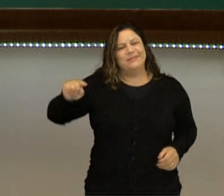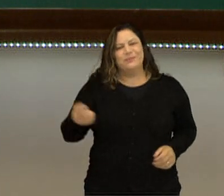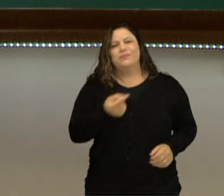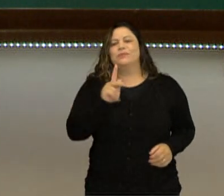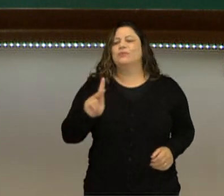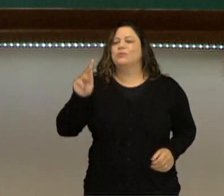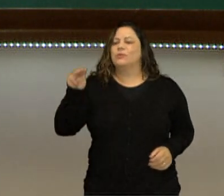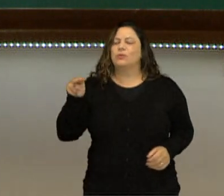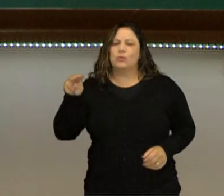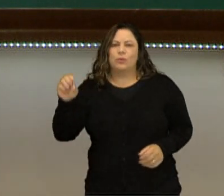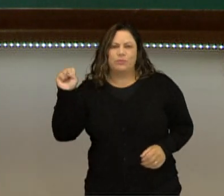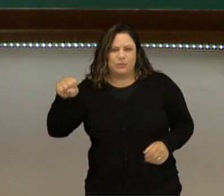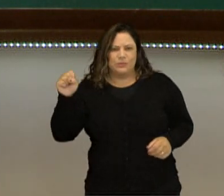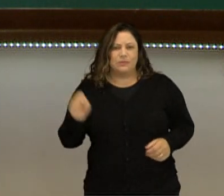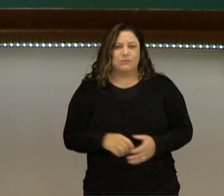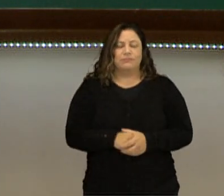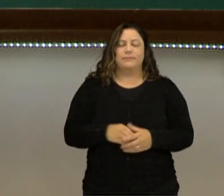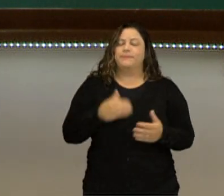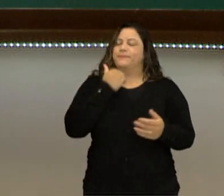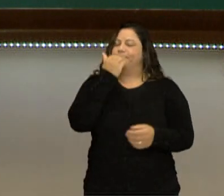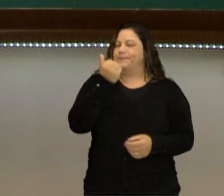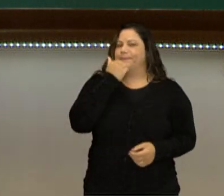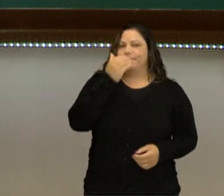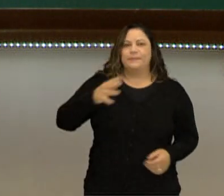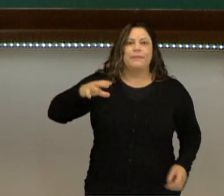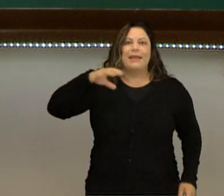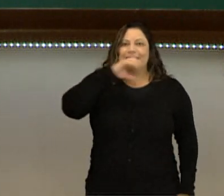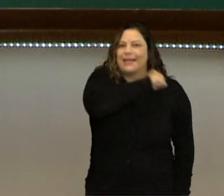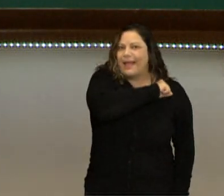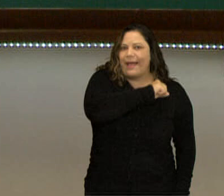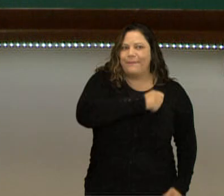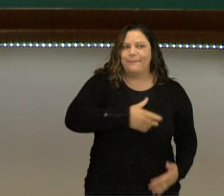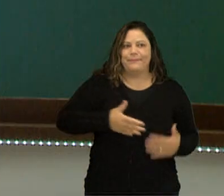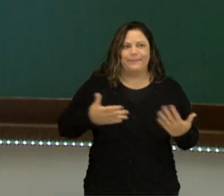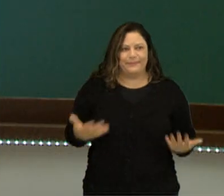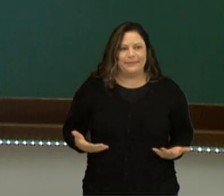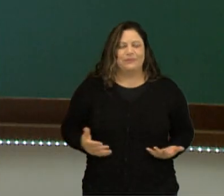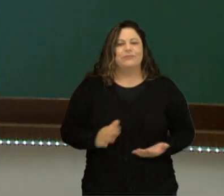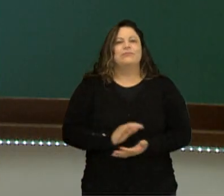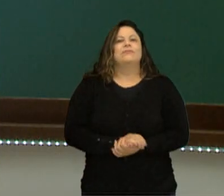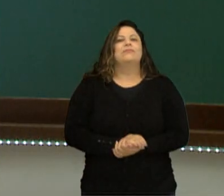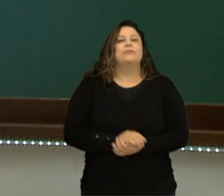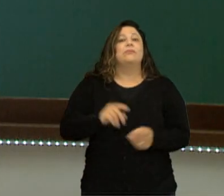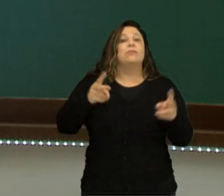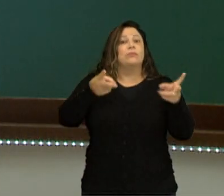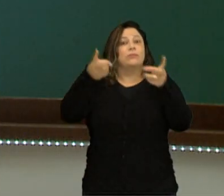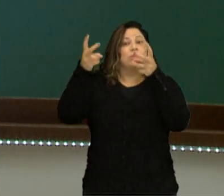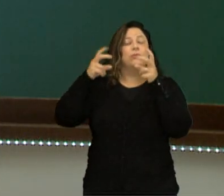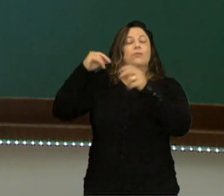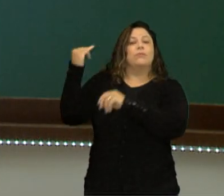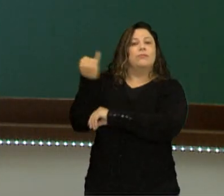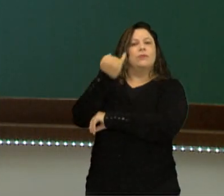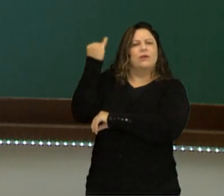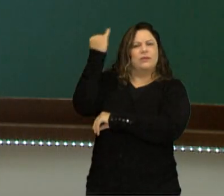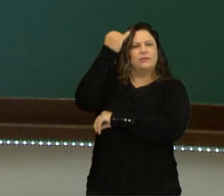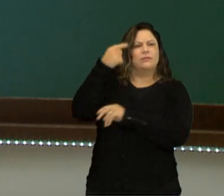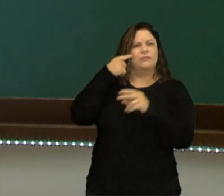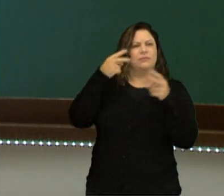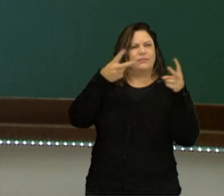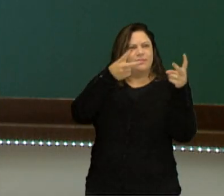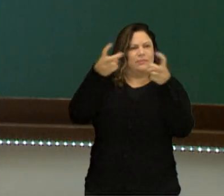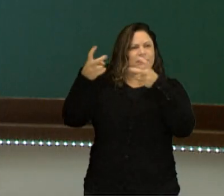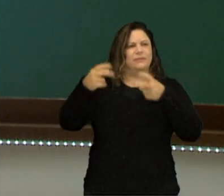gigantesca. Nada pode ser mais rápido que isso, pessoal, tá? Então, olha que importante. Quando você vê 3 vezes 10